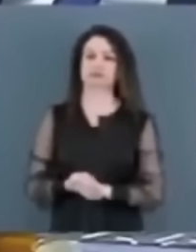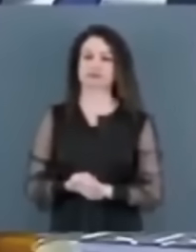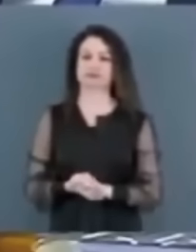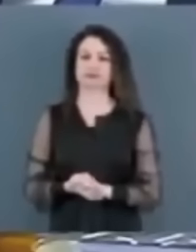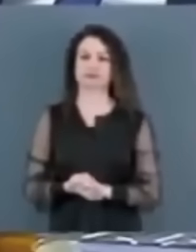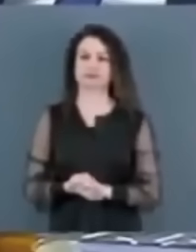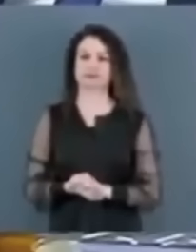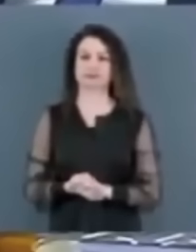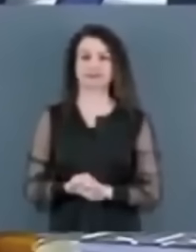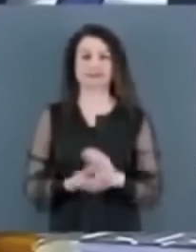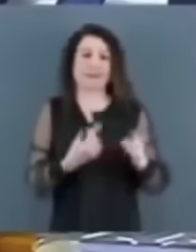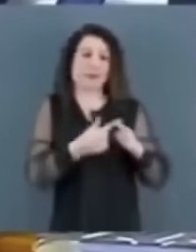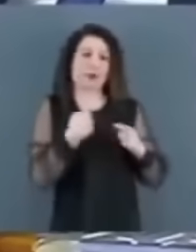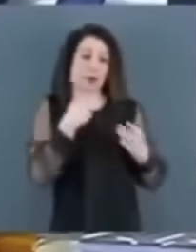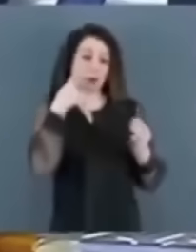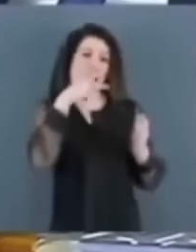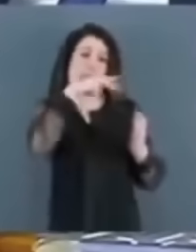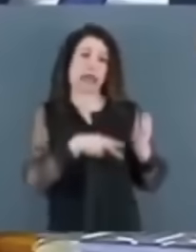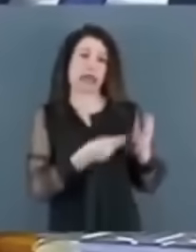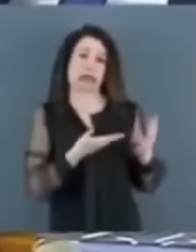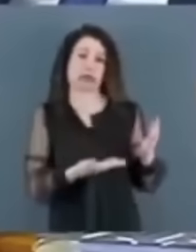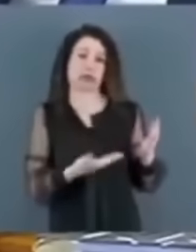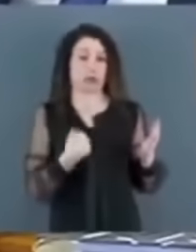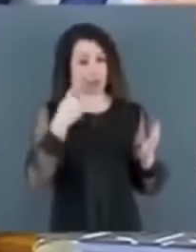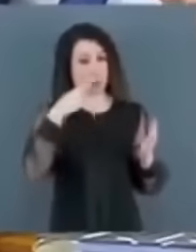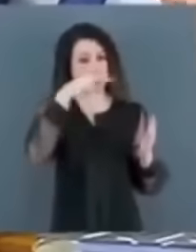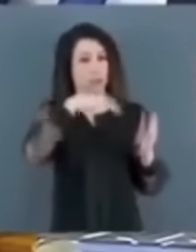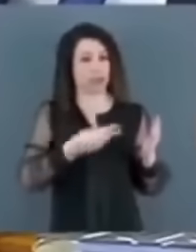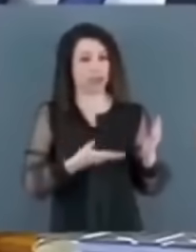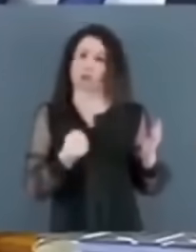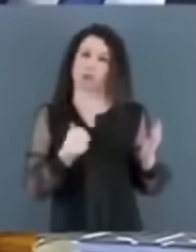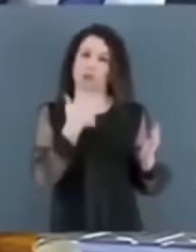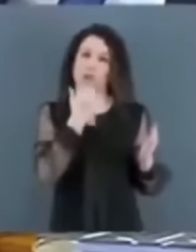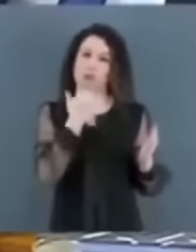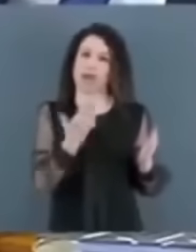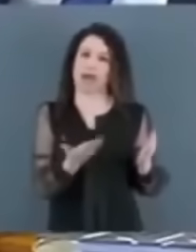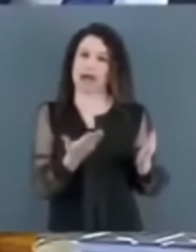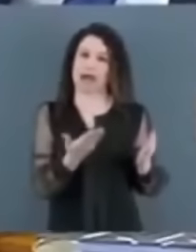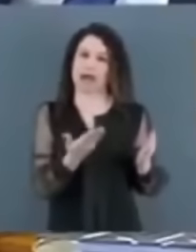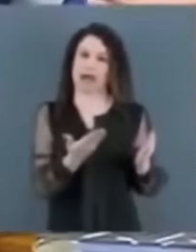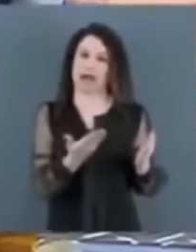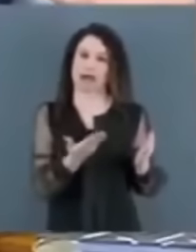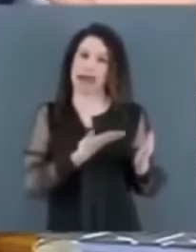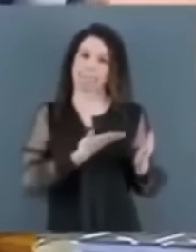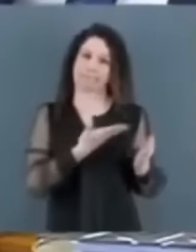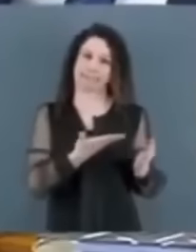É porque eu estou lendo. Eu estou lendo. Aí não dá, amiga. Deixa eu te...